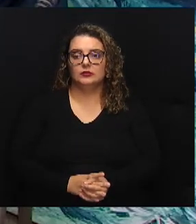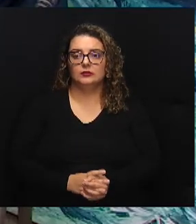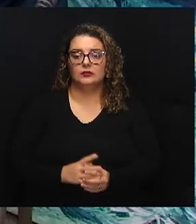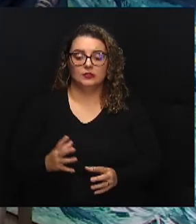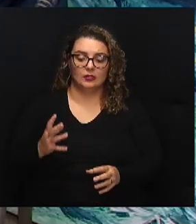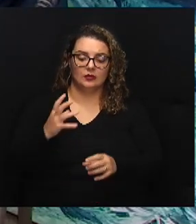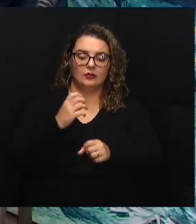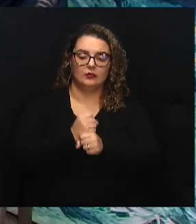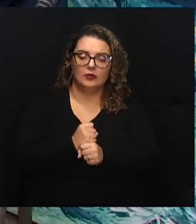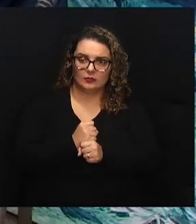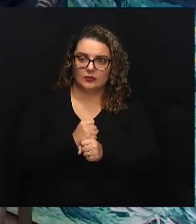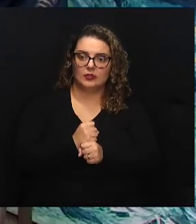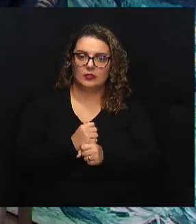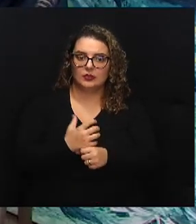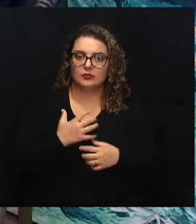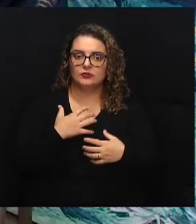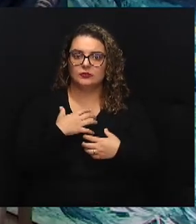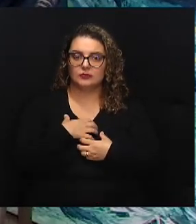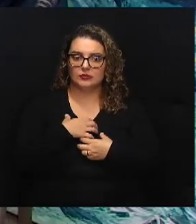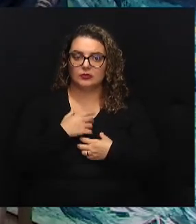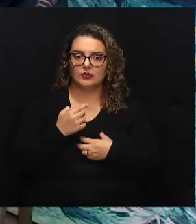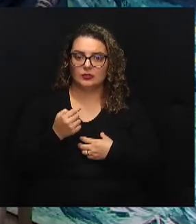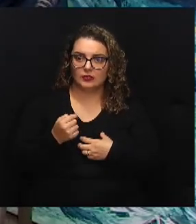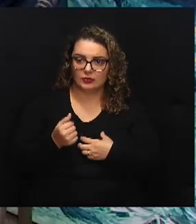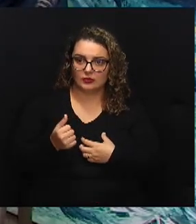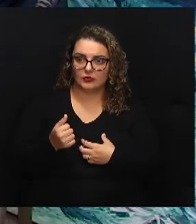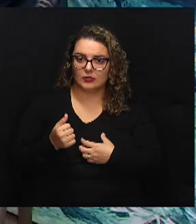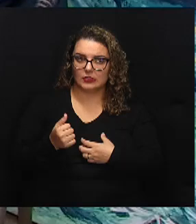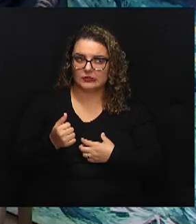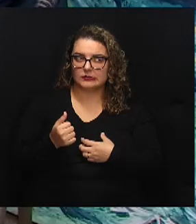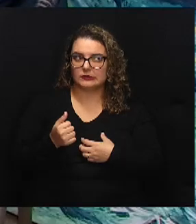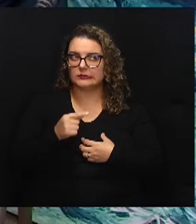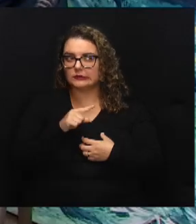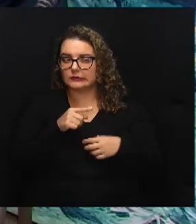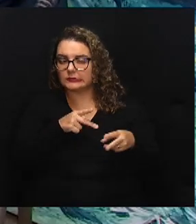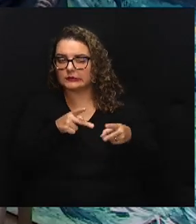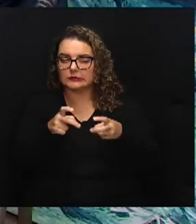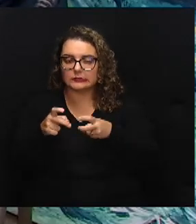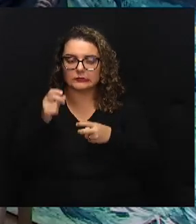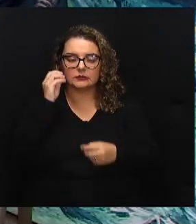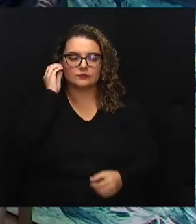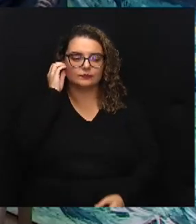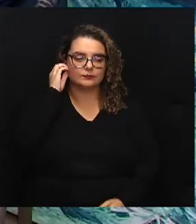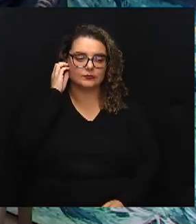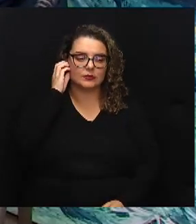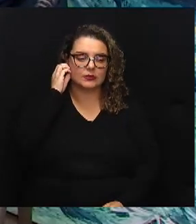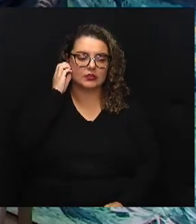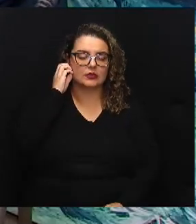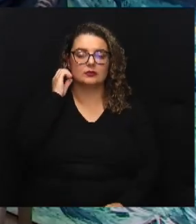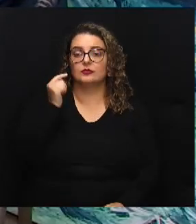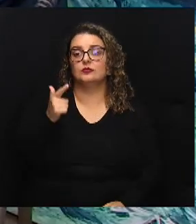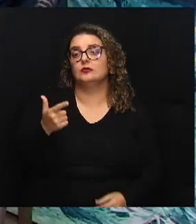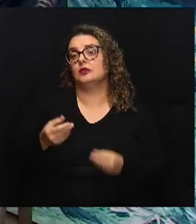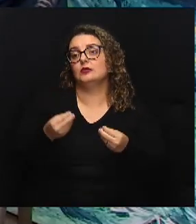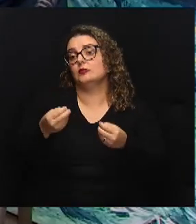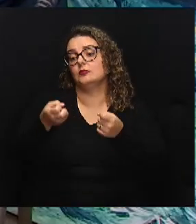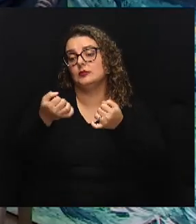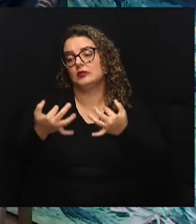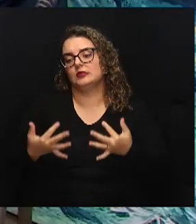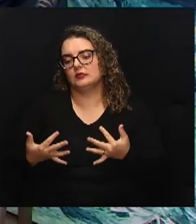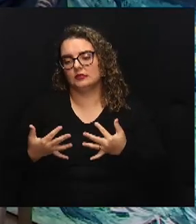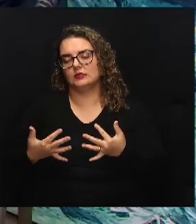completa de uma maneira quase que indizível, porque não dá para você definir o que é arte. A arte